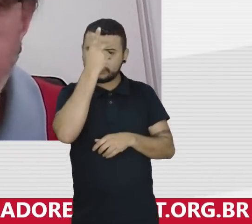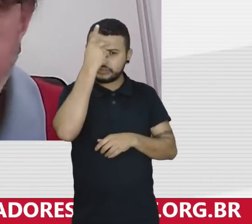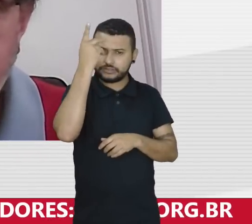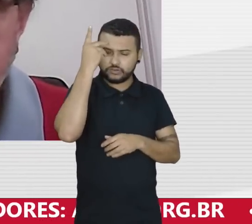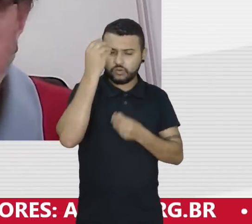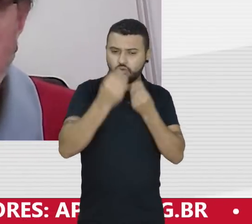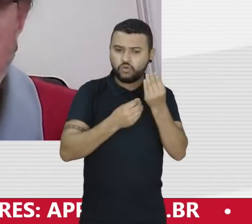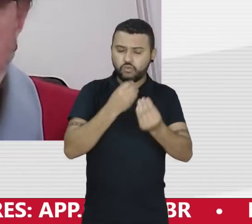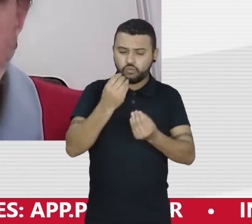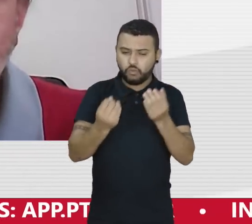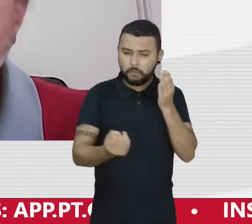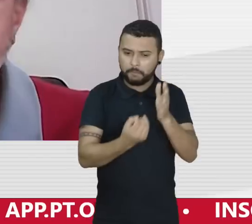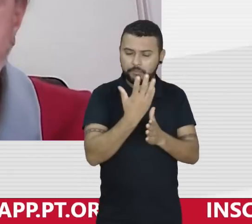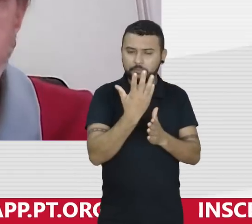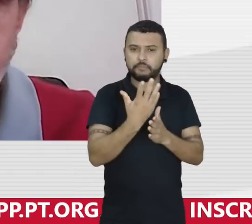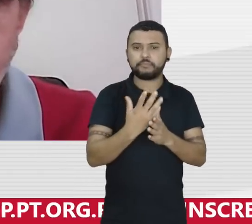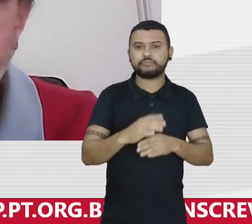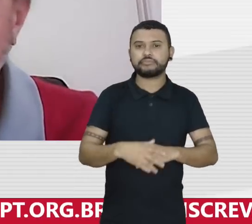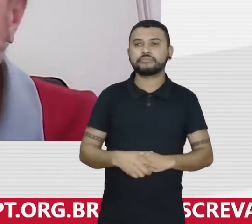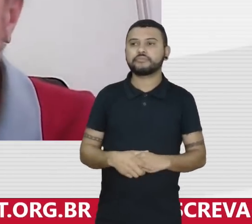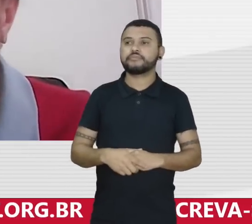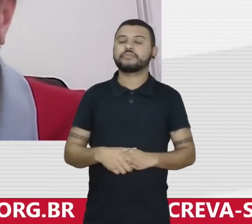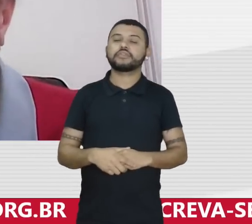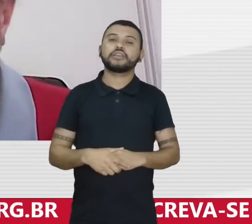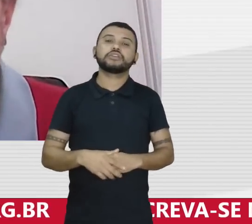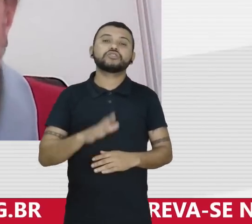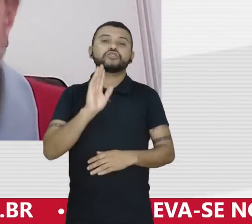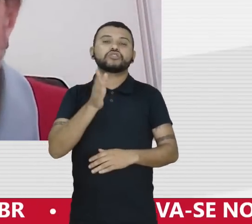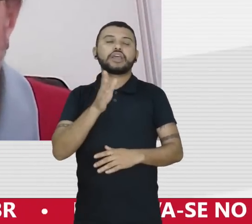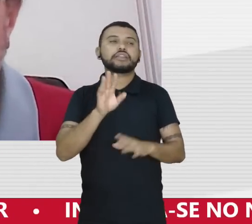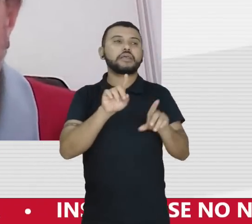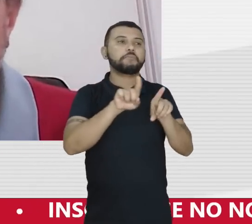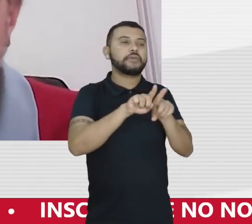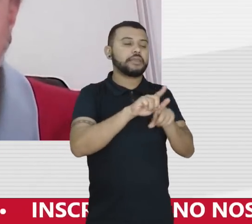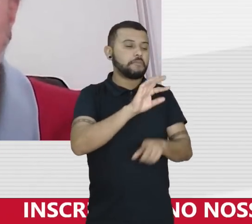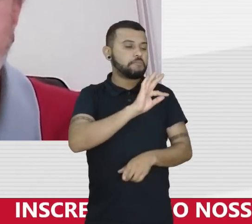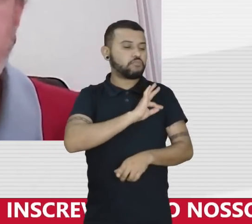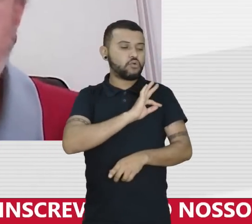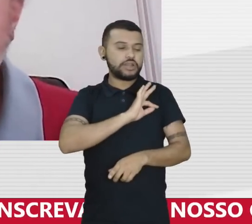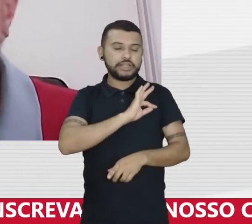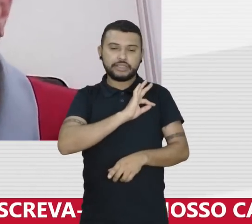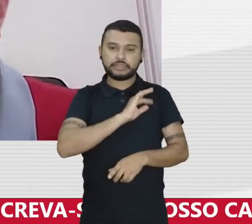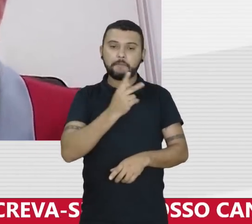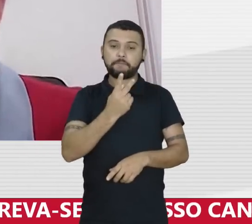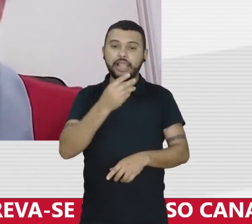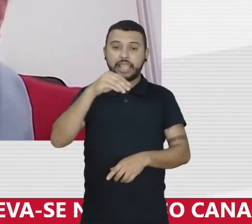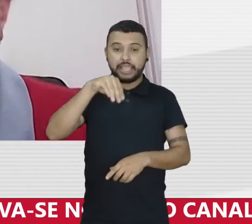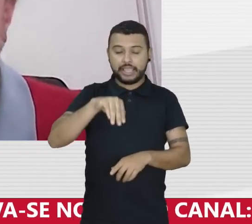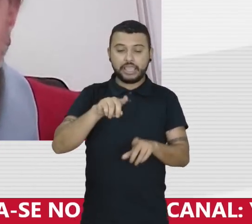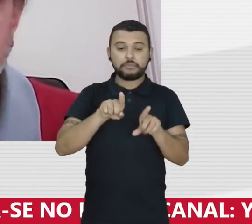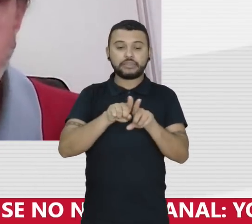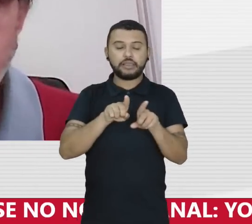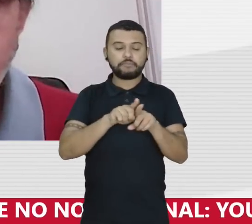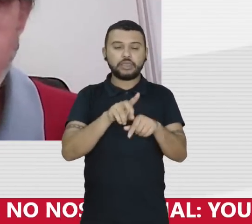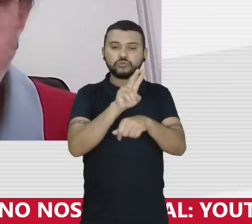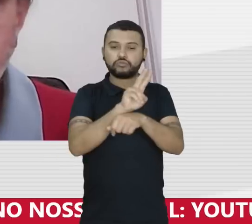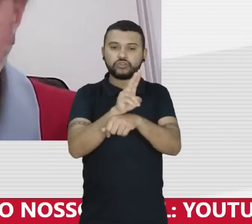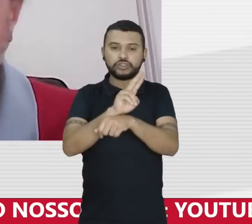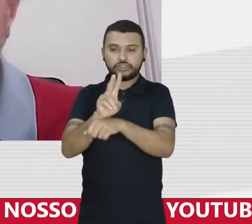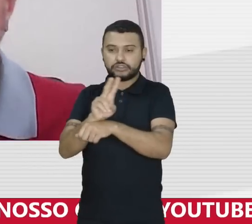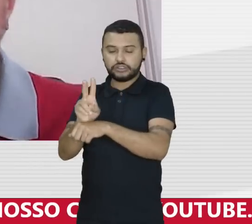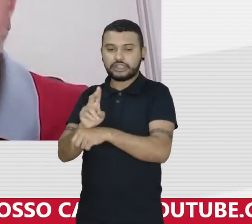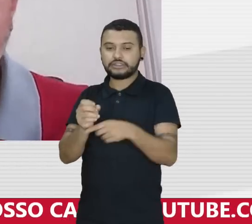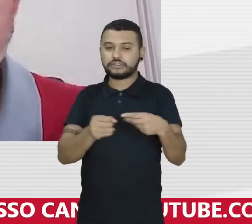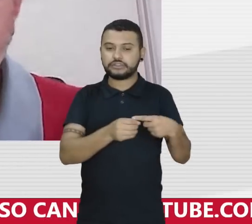mesma matriz, que foi estendida para as polícias militares nos estados, que é copiada para as guardas municipais nos